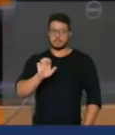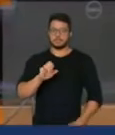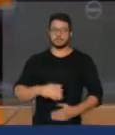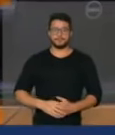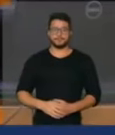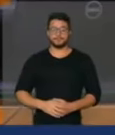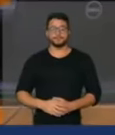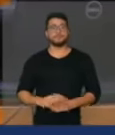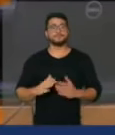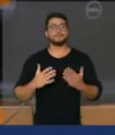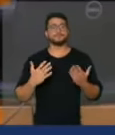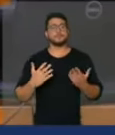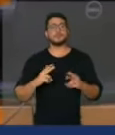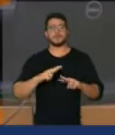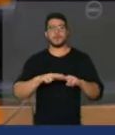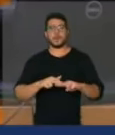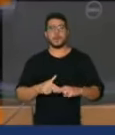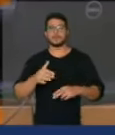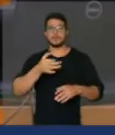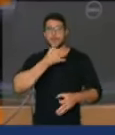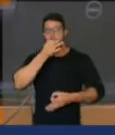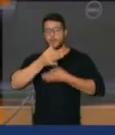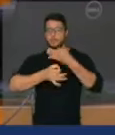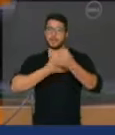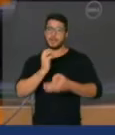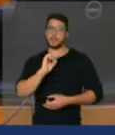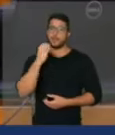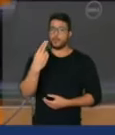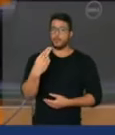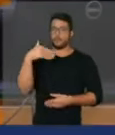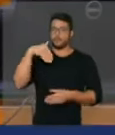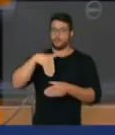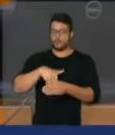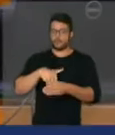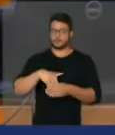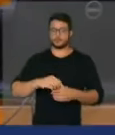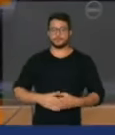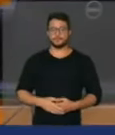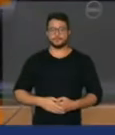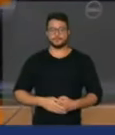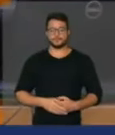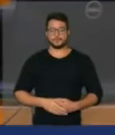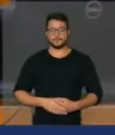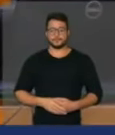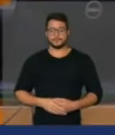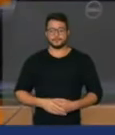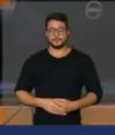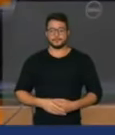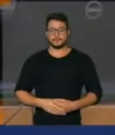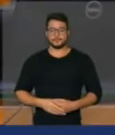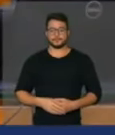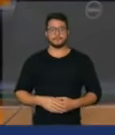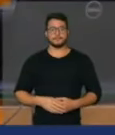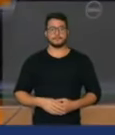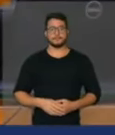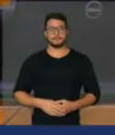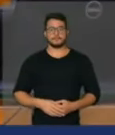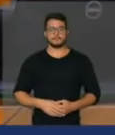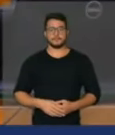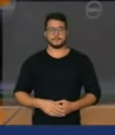suas opiniões e por seus votos, como dimensão ampliada desta mesma